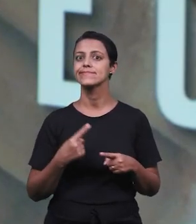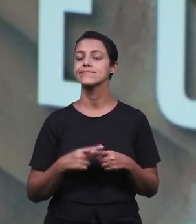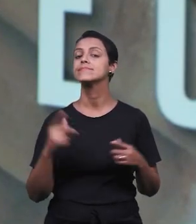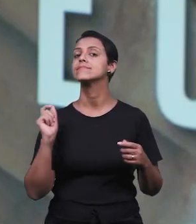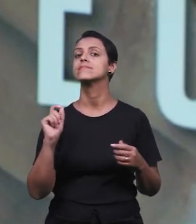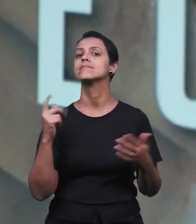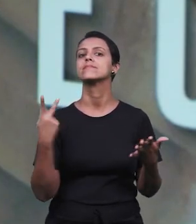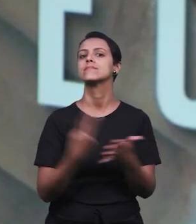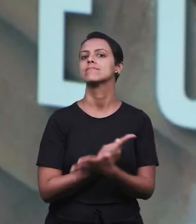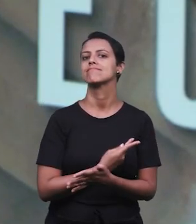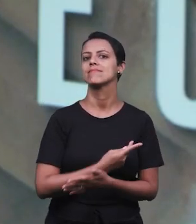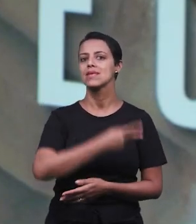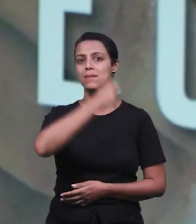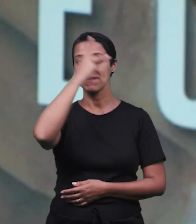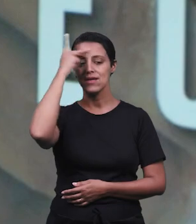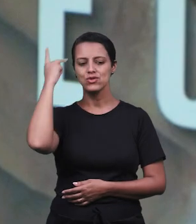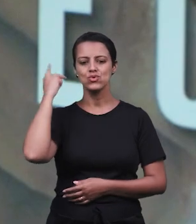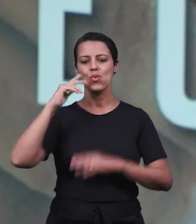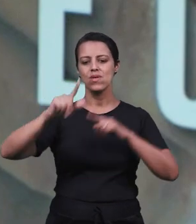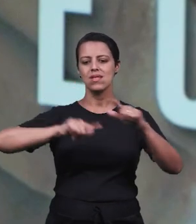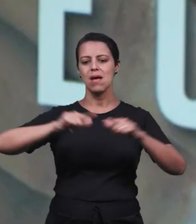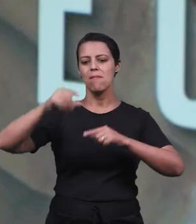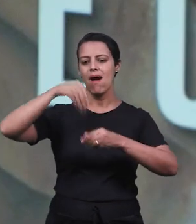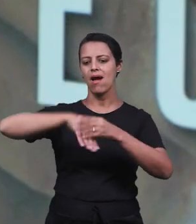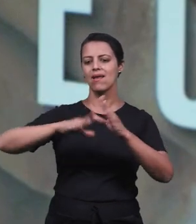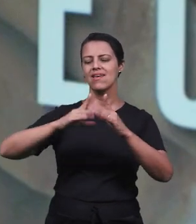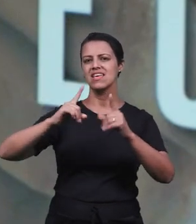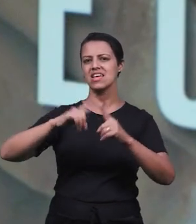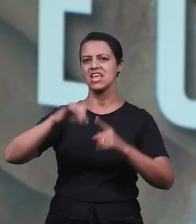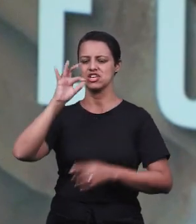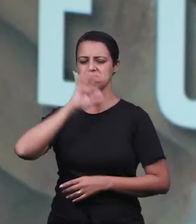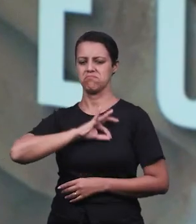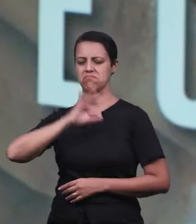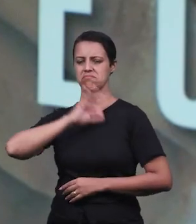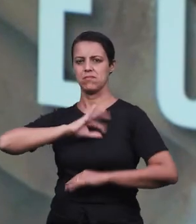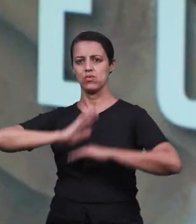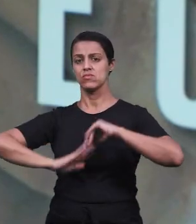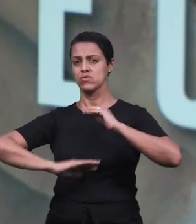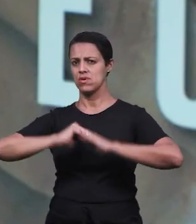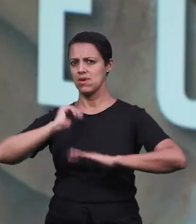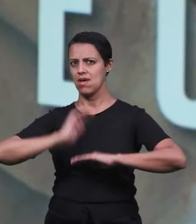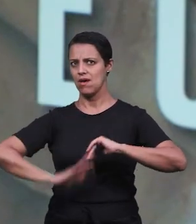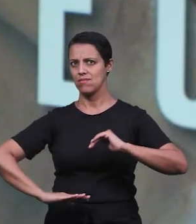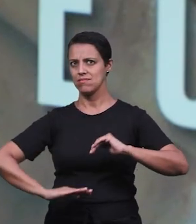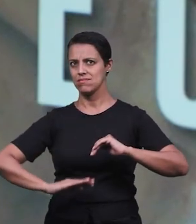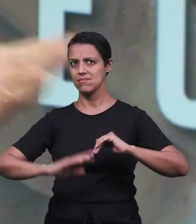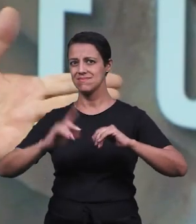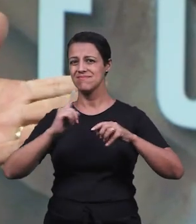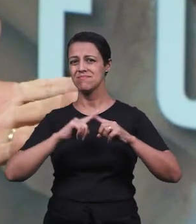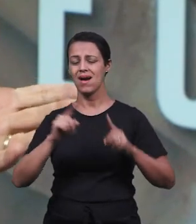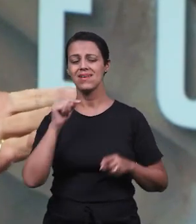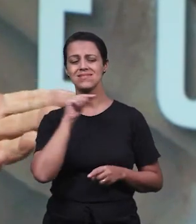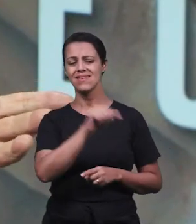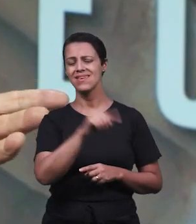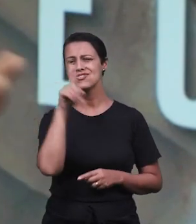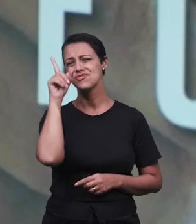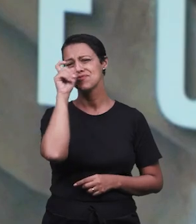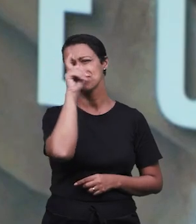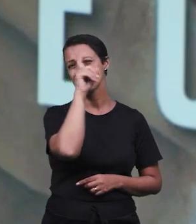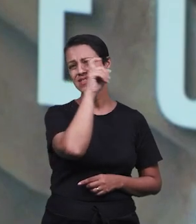que viviam da igreja e que passaram extremas necessidades. A igreja não tinha como